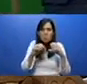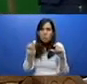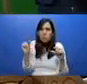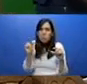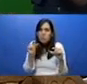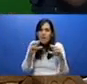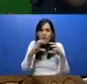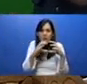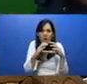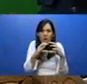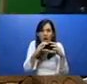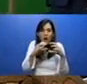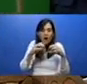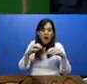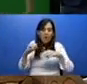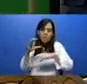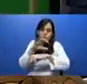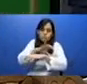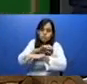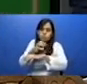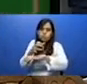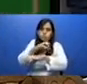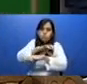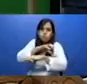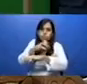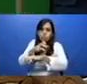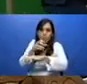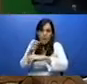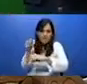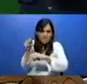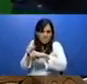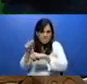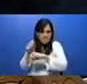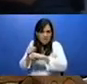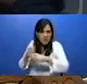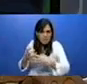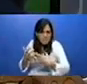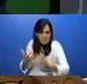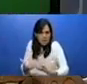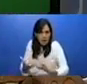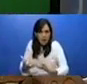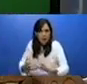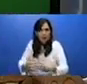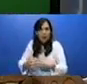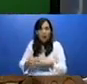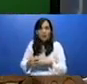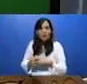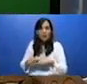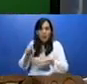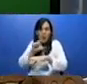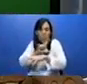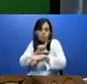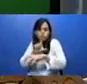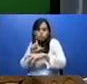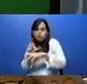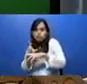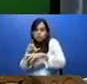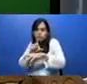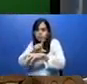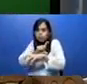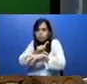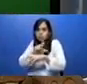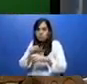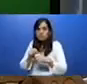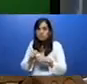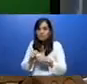tá? Que fica em cima, como se fosse o casco, era bem pesado, tá? Grosso e bem resistente.